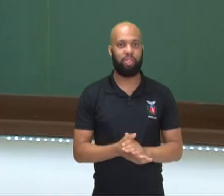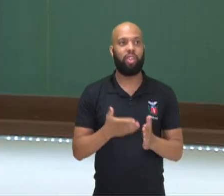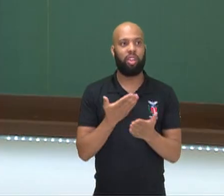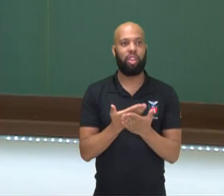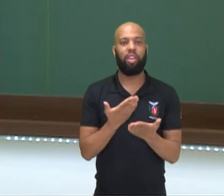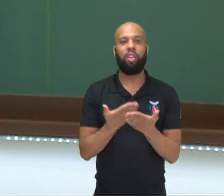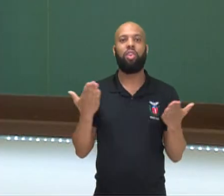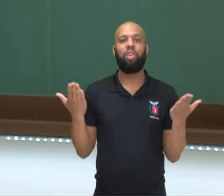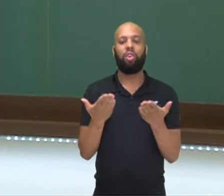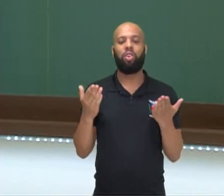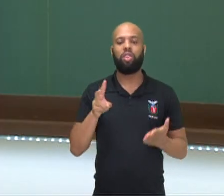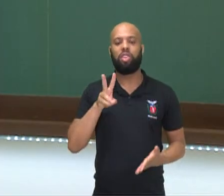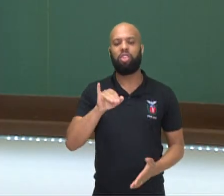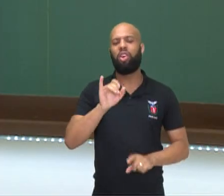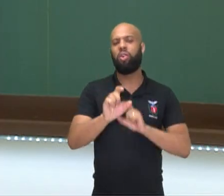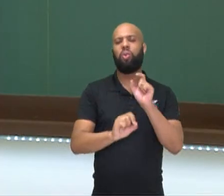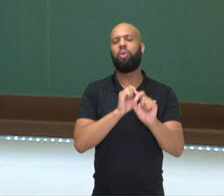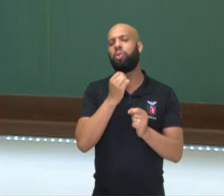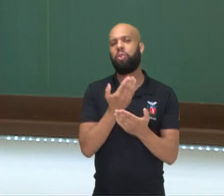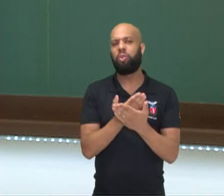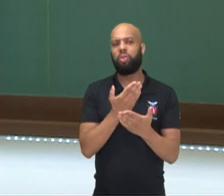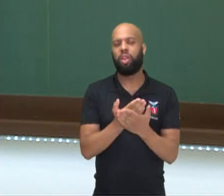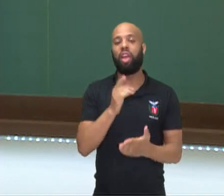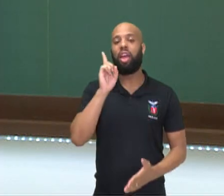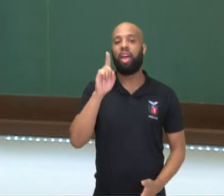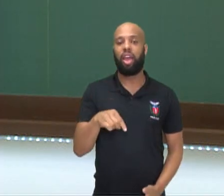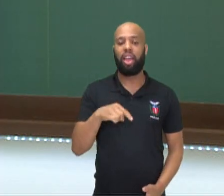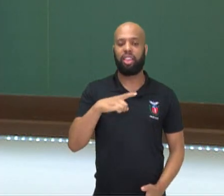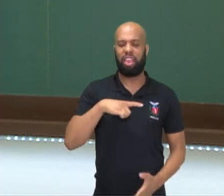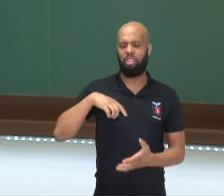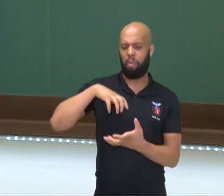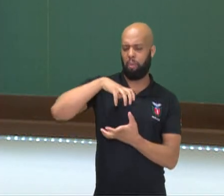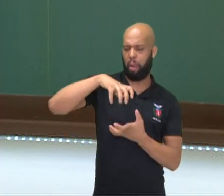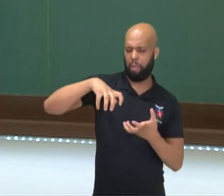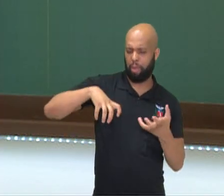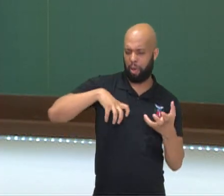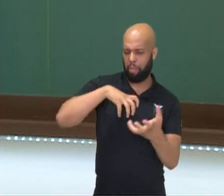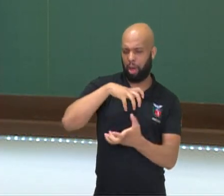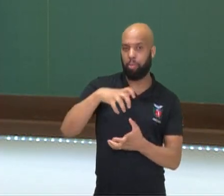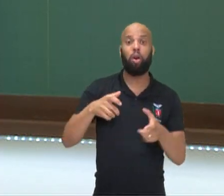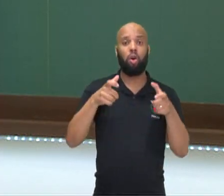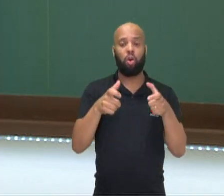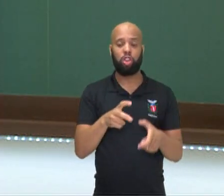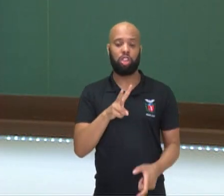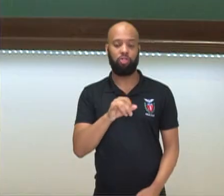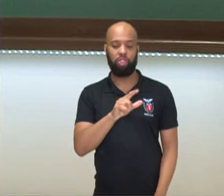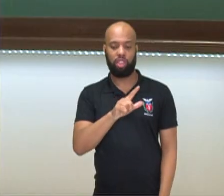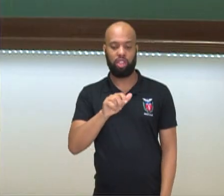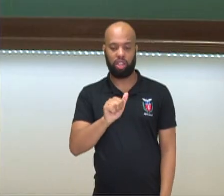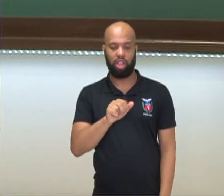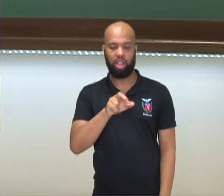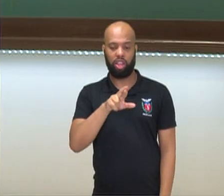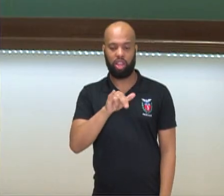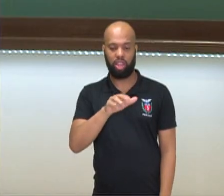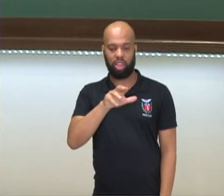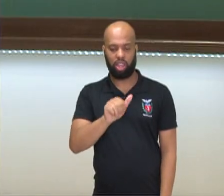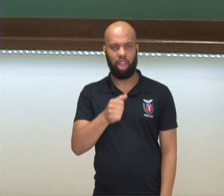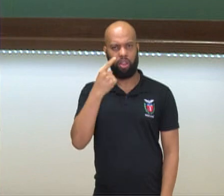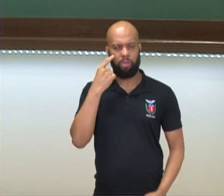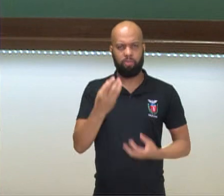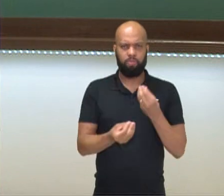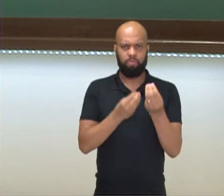Nessa aula, a gente vai falar sobre a revolta de Vila Rica. Vamos ver como vai ocorrer